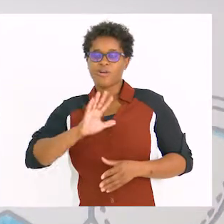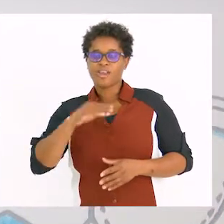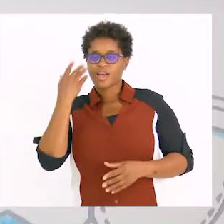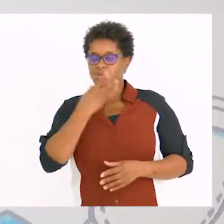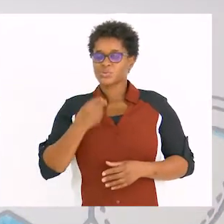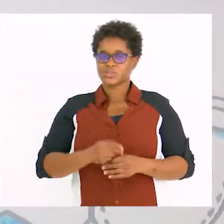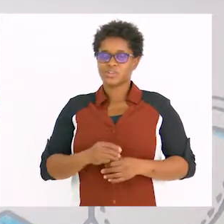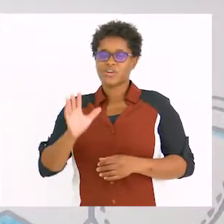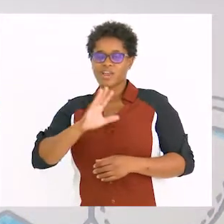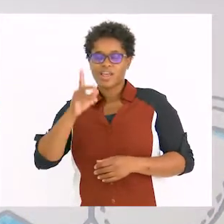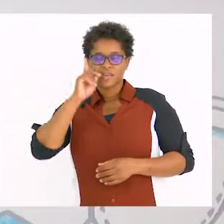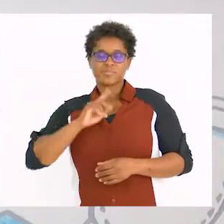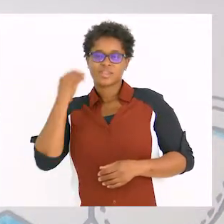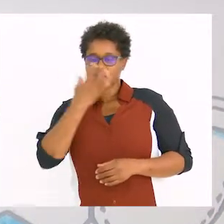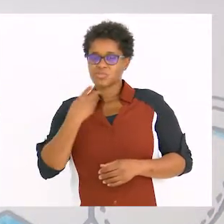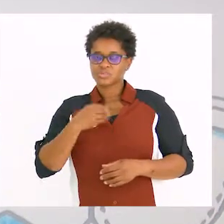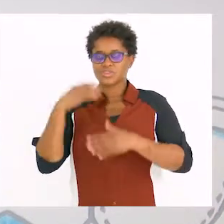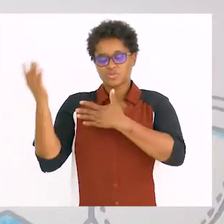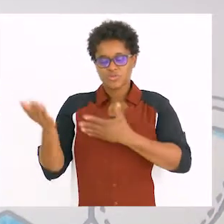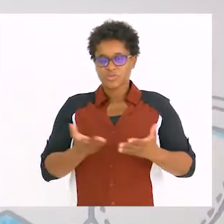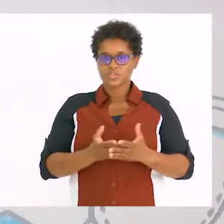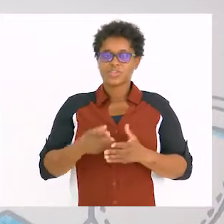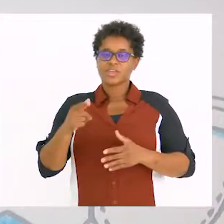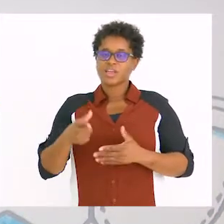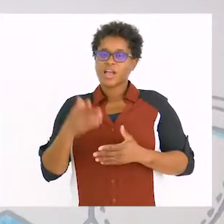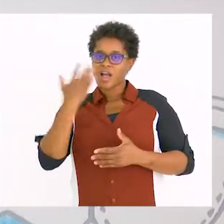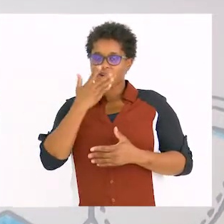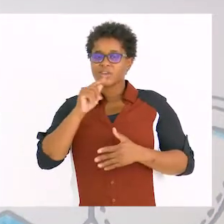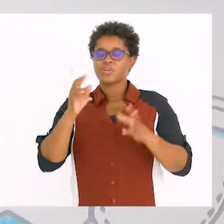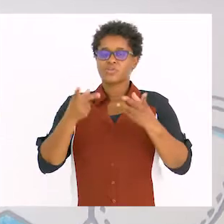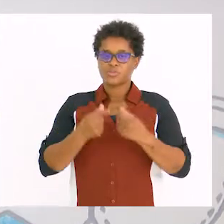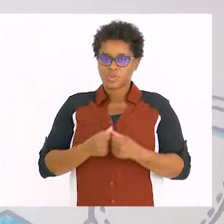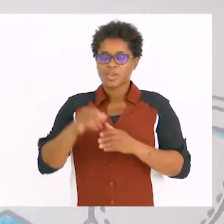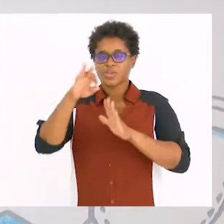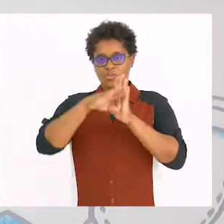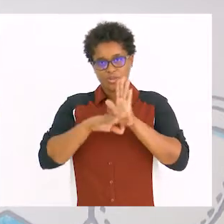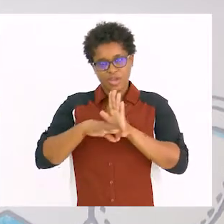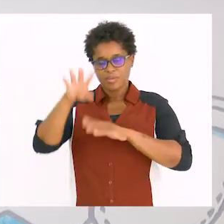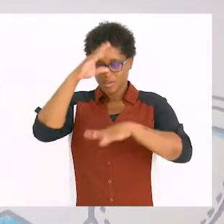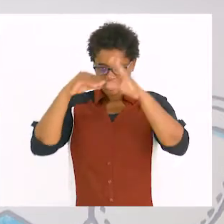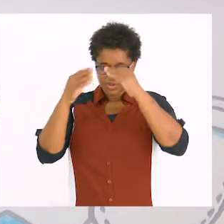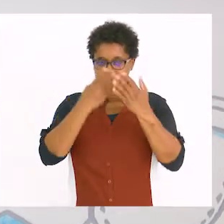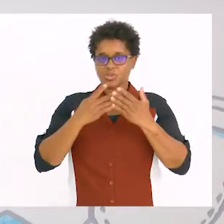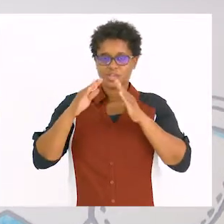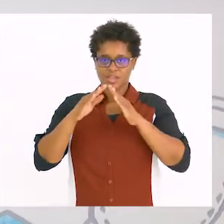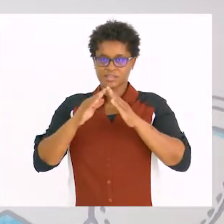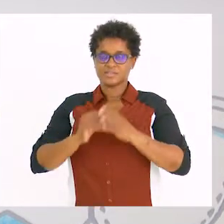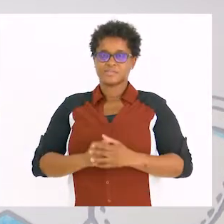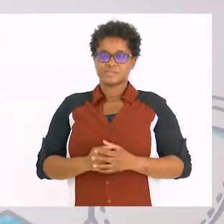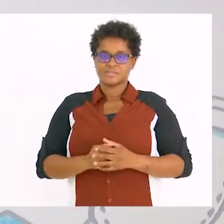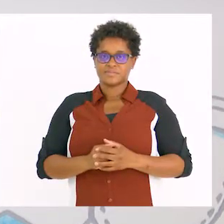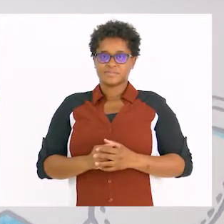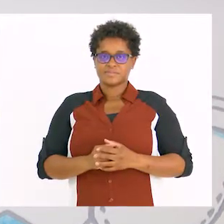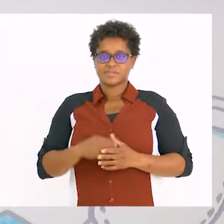Olá, alunos! Olá, alunas! Sejam bem-vindos à aula de Economia no programa Aprender e Estudar em